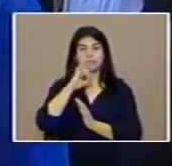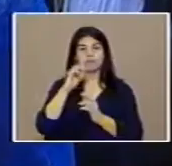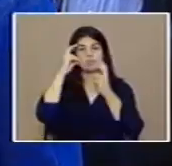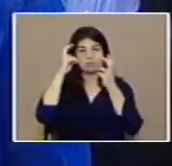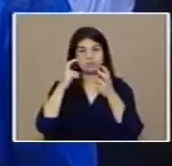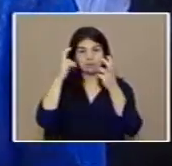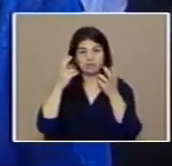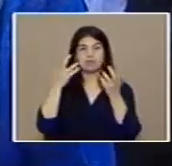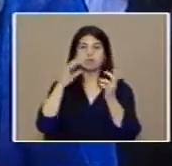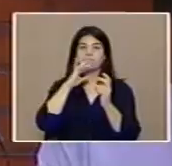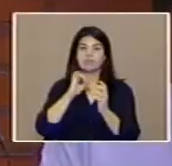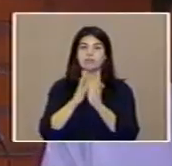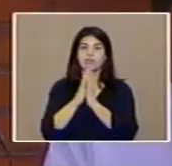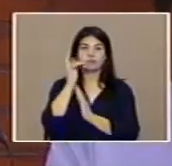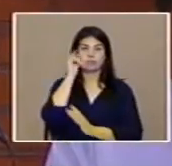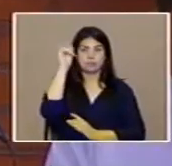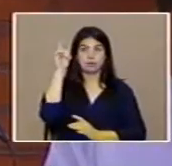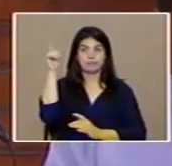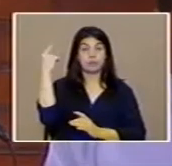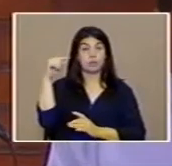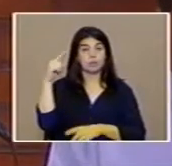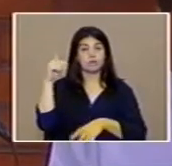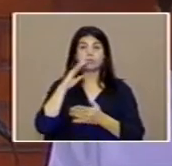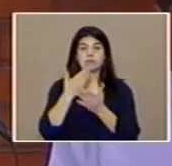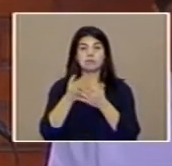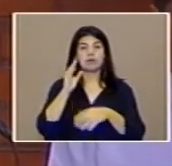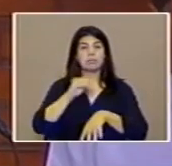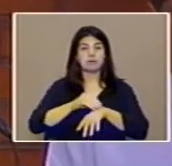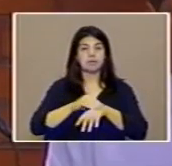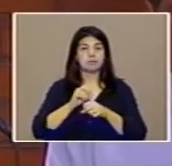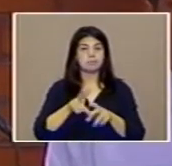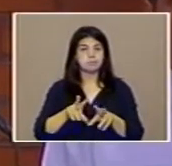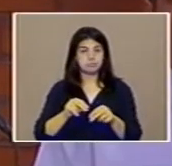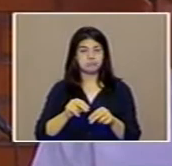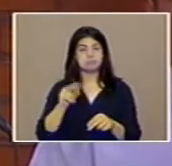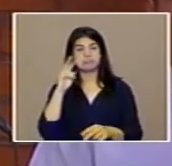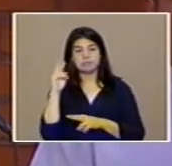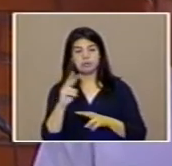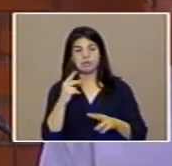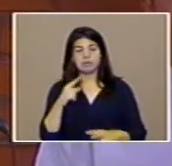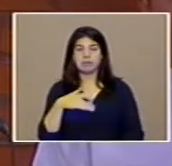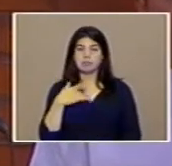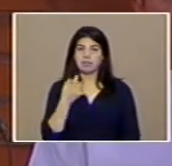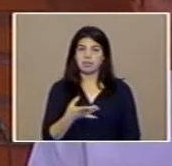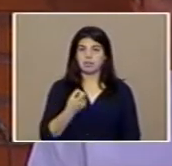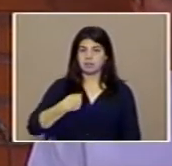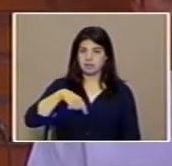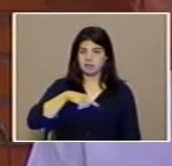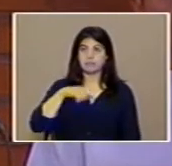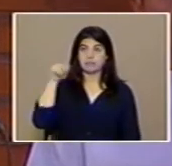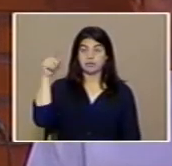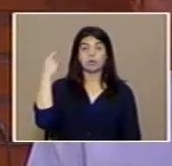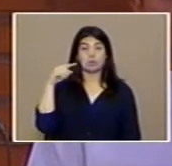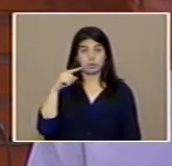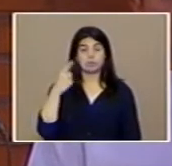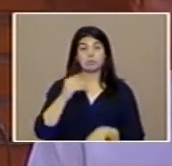Deus Pai vós que tirais o pecado do mundo tende piedade de nós vós que tirais o pecado do mundo